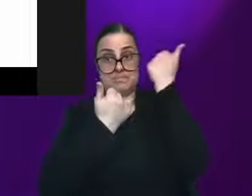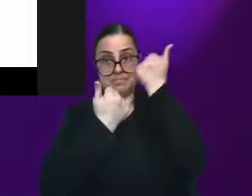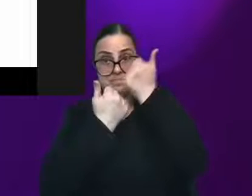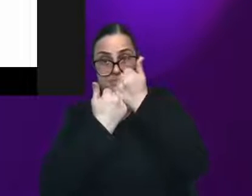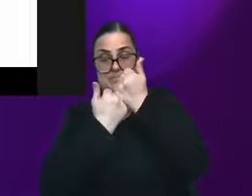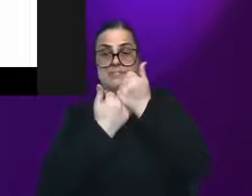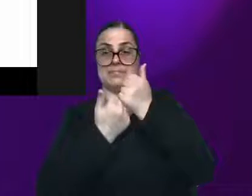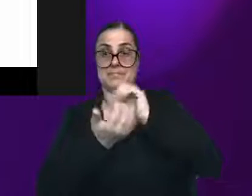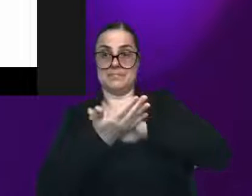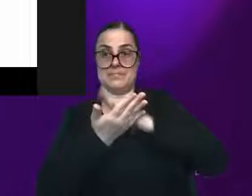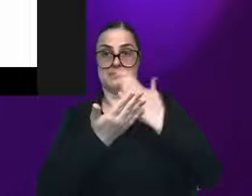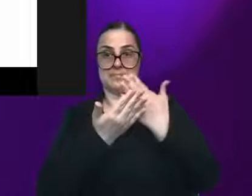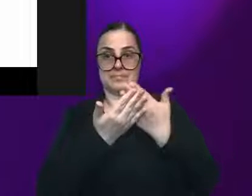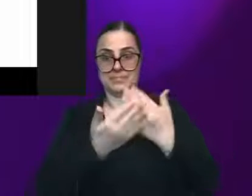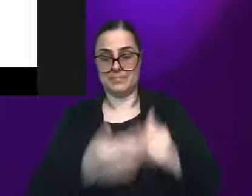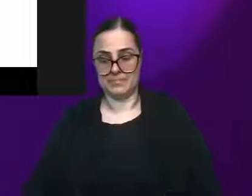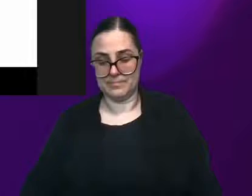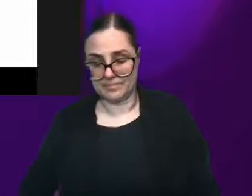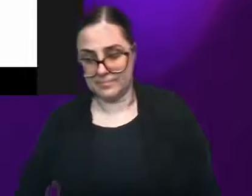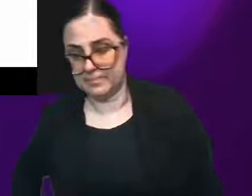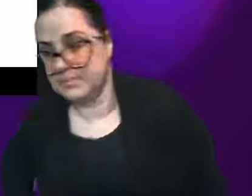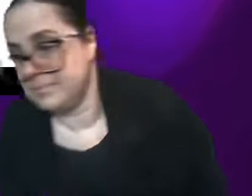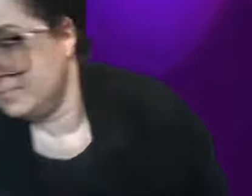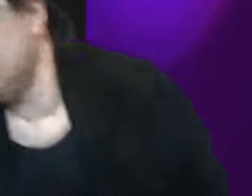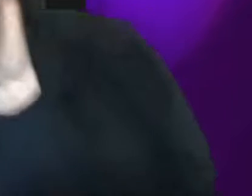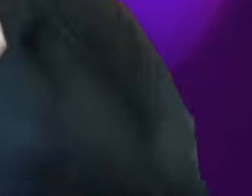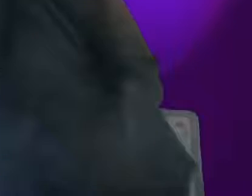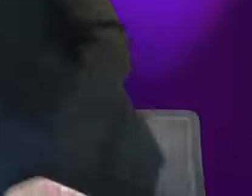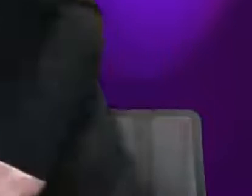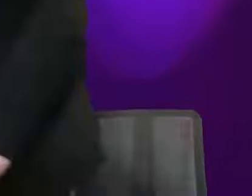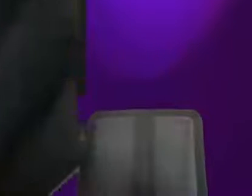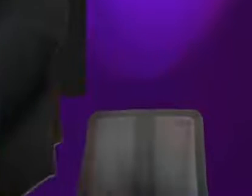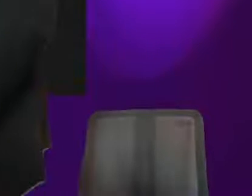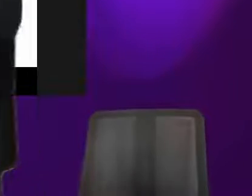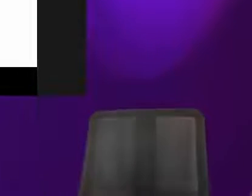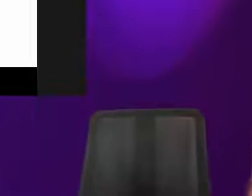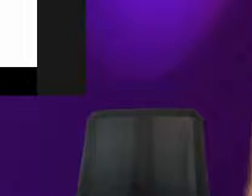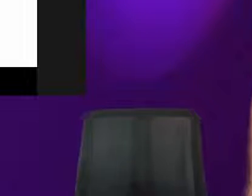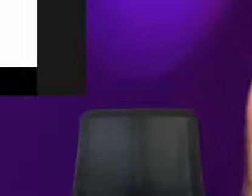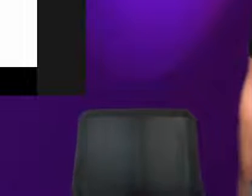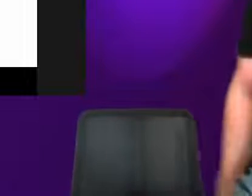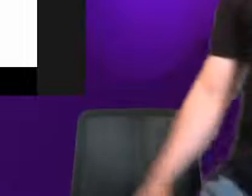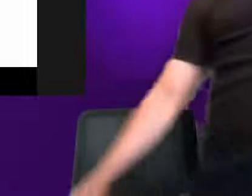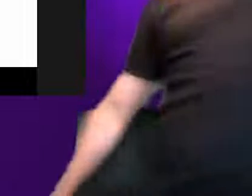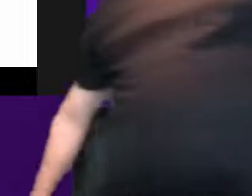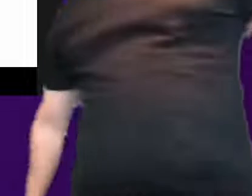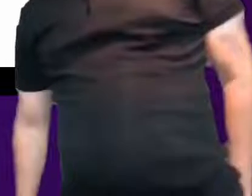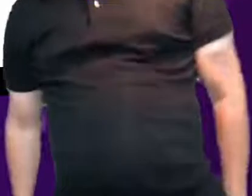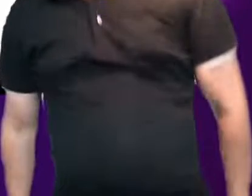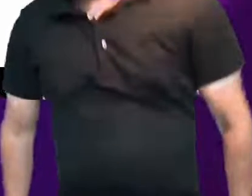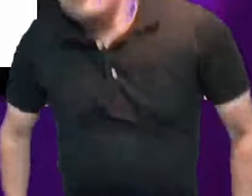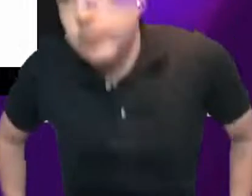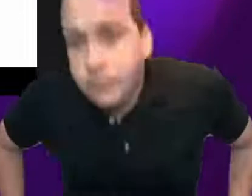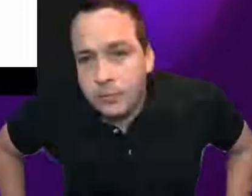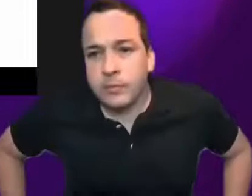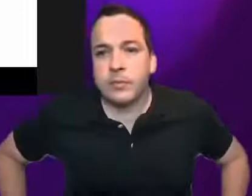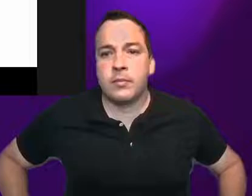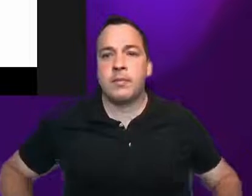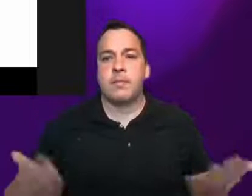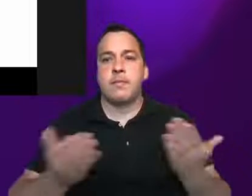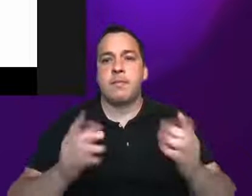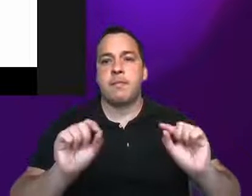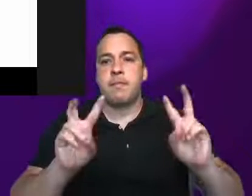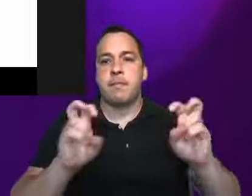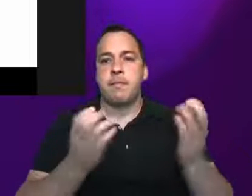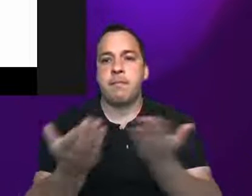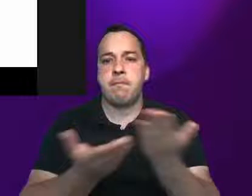agora a gente chega na parte terapêutica dessas condições de hipervolemia. E existem 10 mitos sobre a furosemida, eu vou tocar em